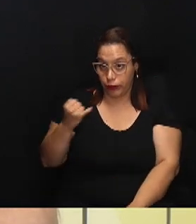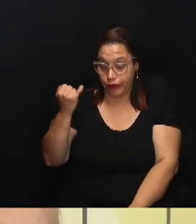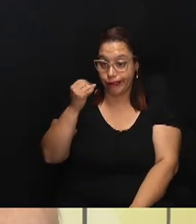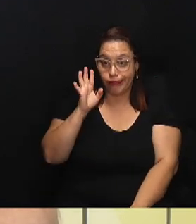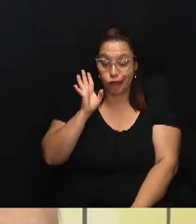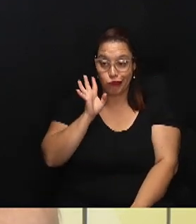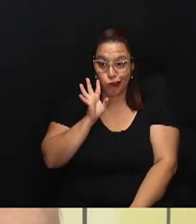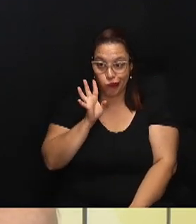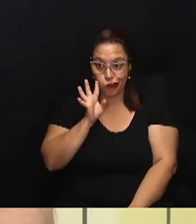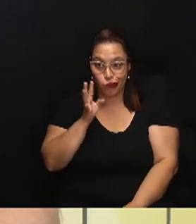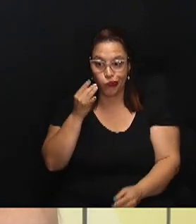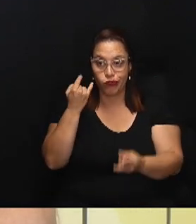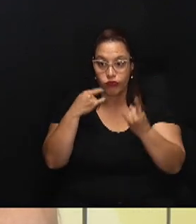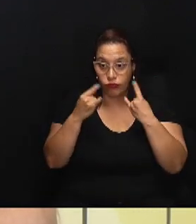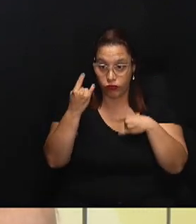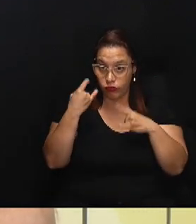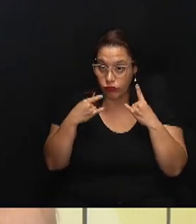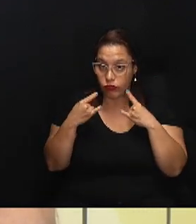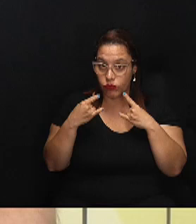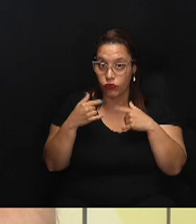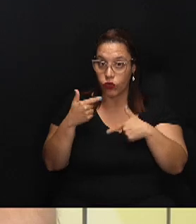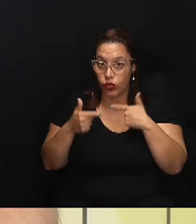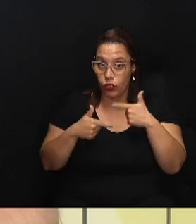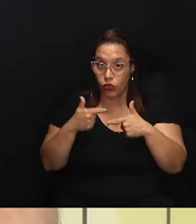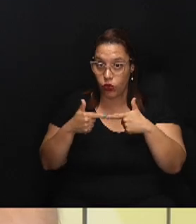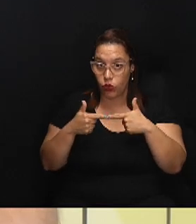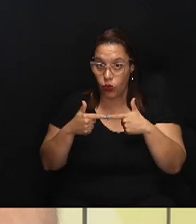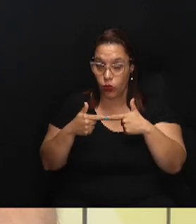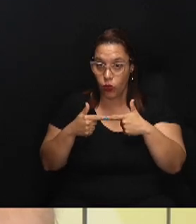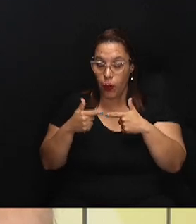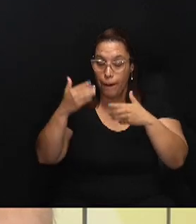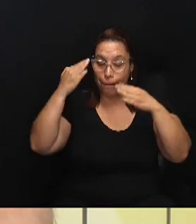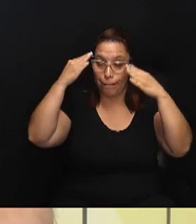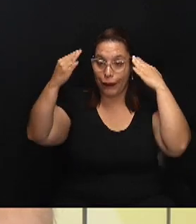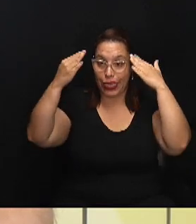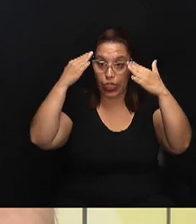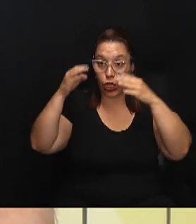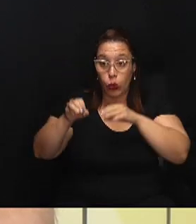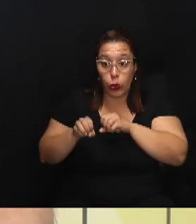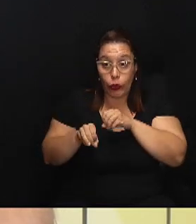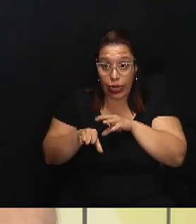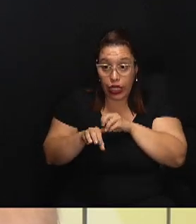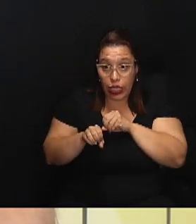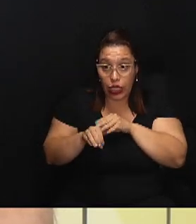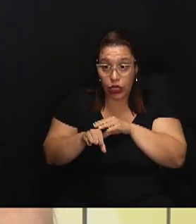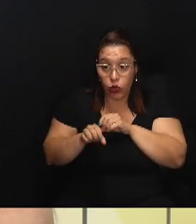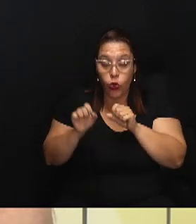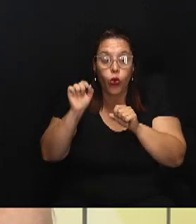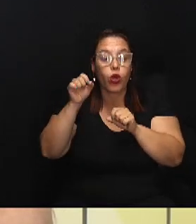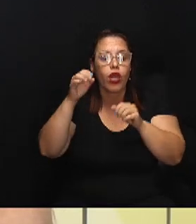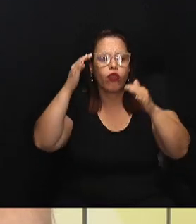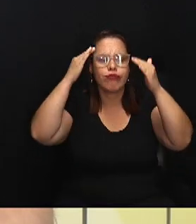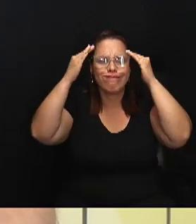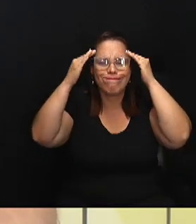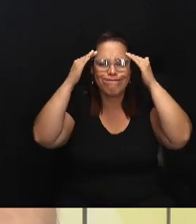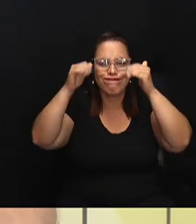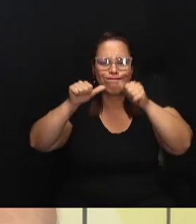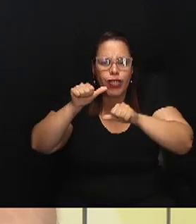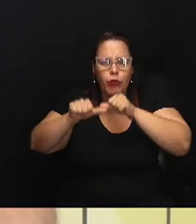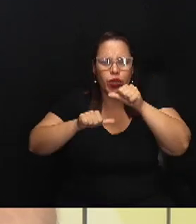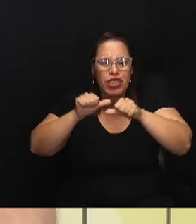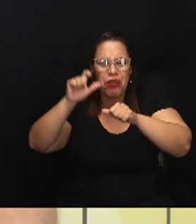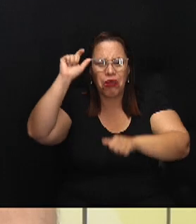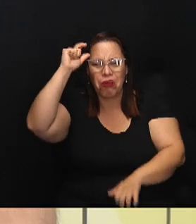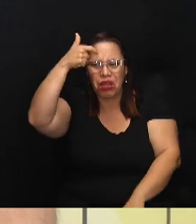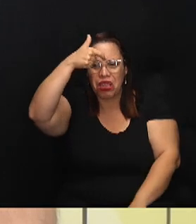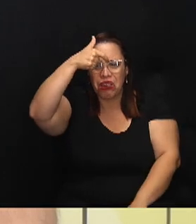questão de trabalhos de psicoeducação, né, de levar realmente o que é um transtorno mental, tá?